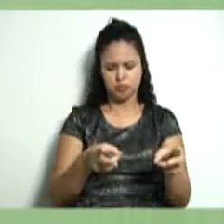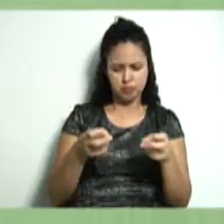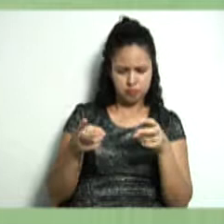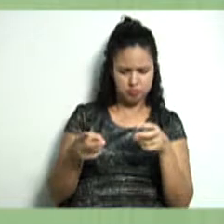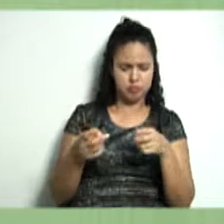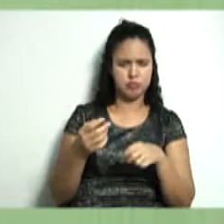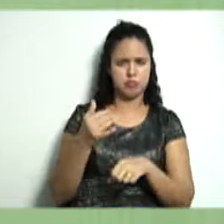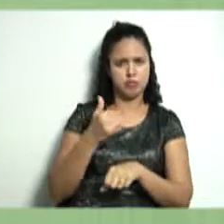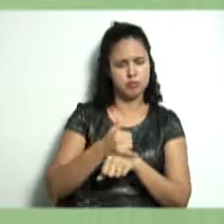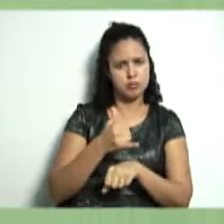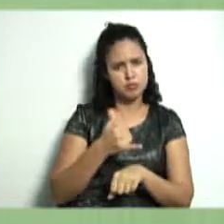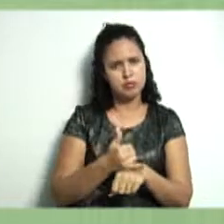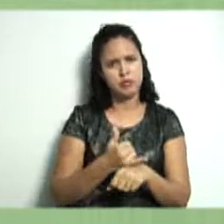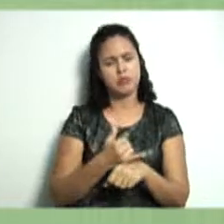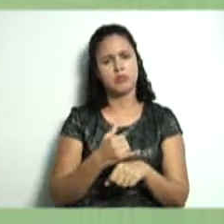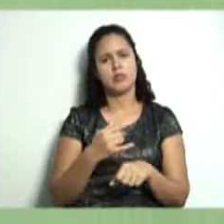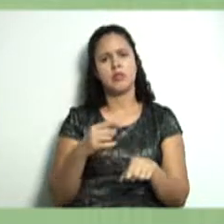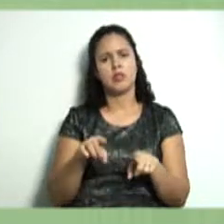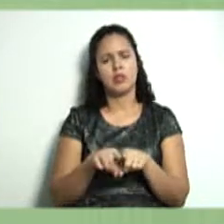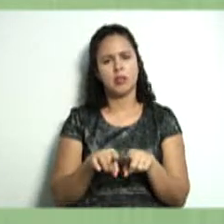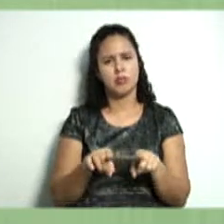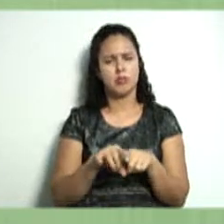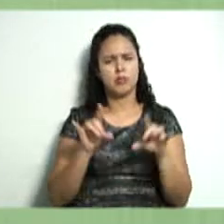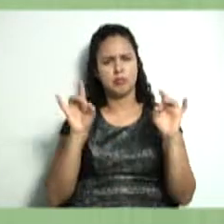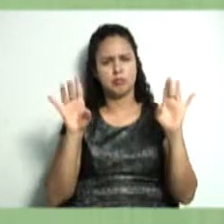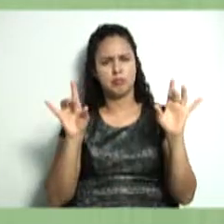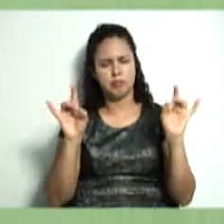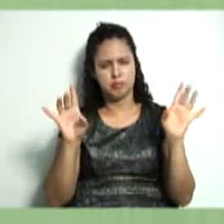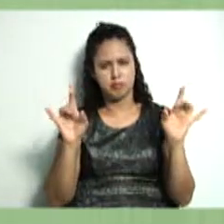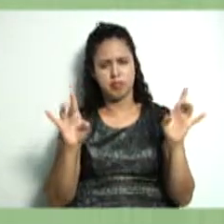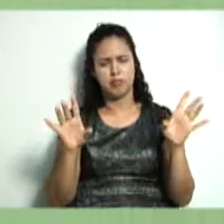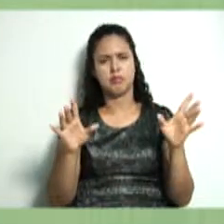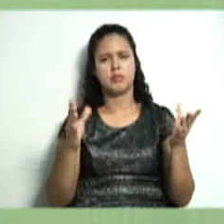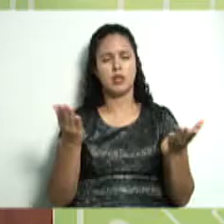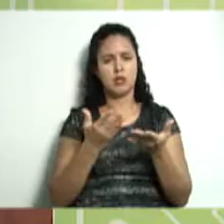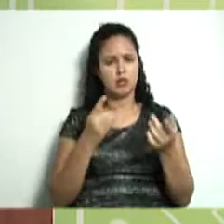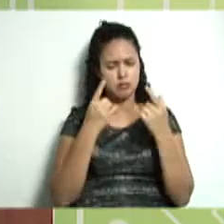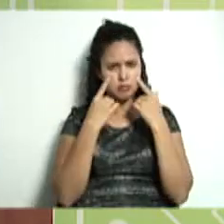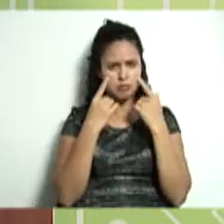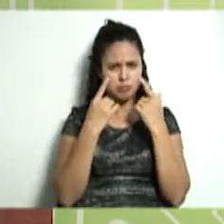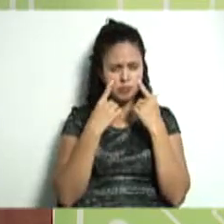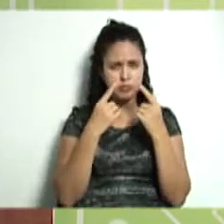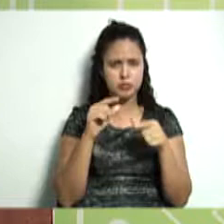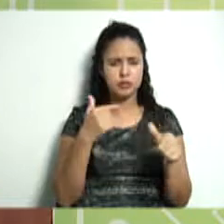especial, que é o ramo que até agora a gente não viu um emprego